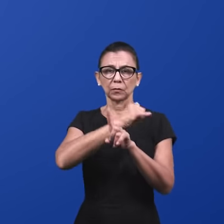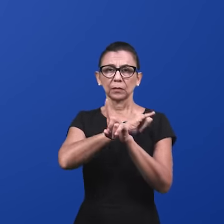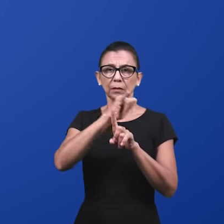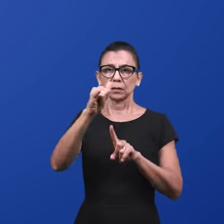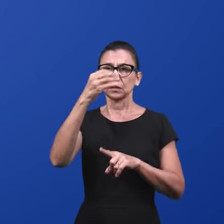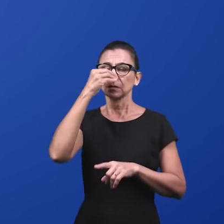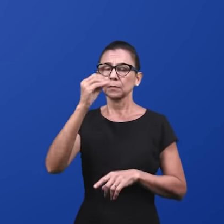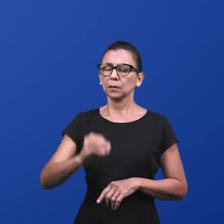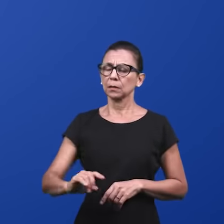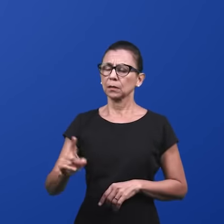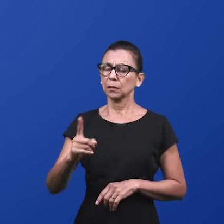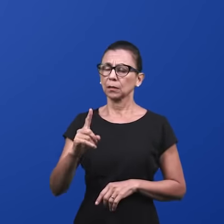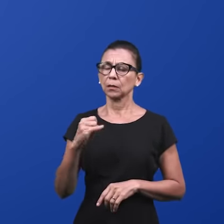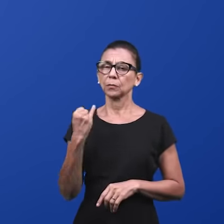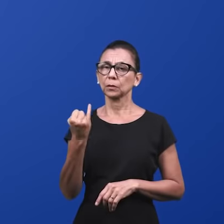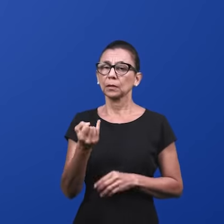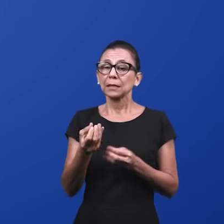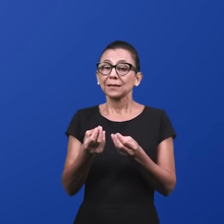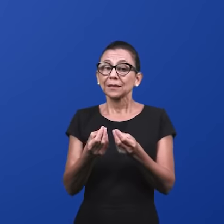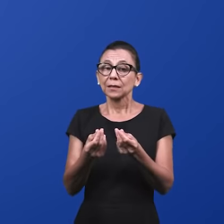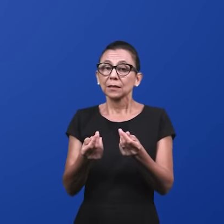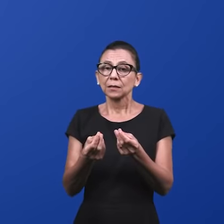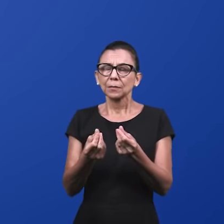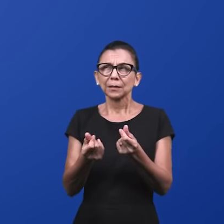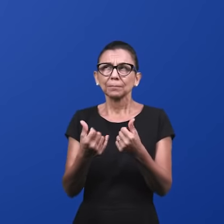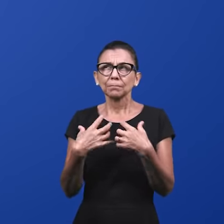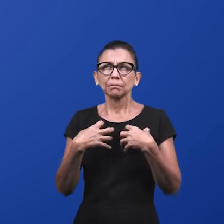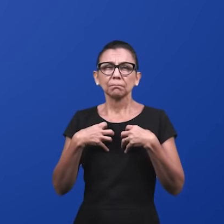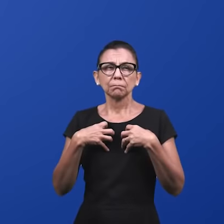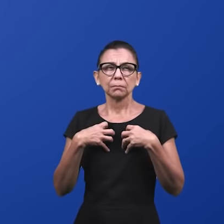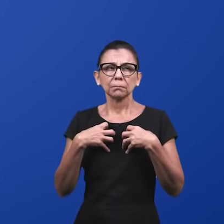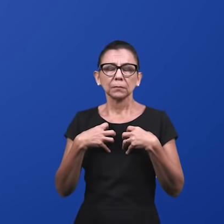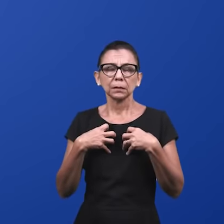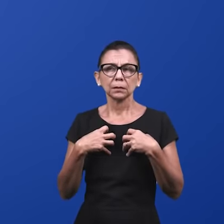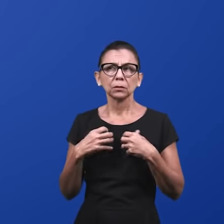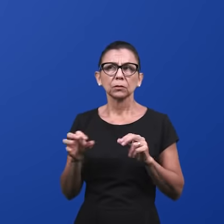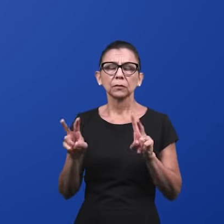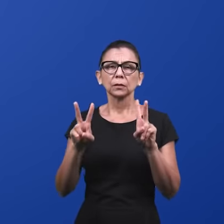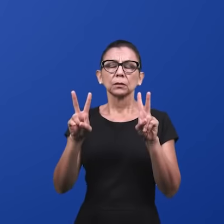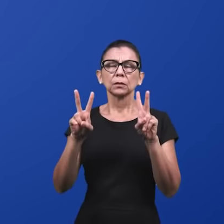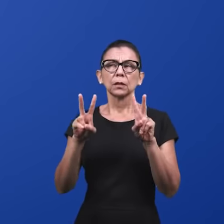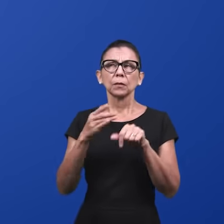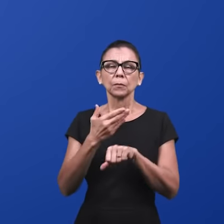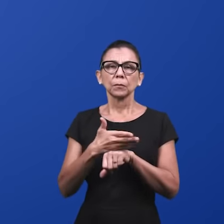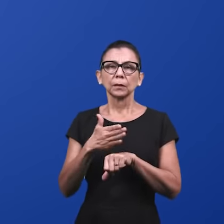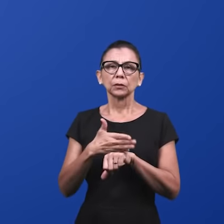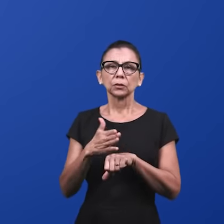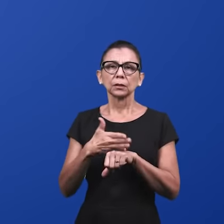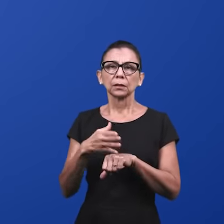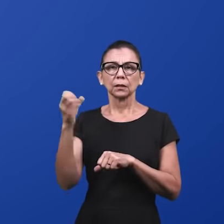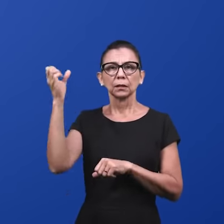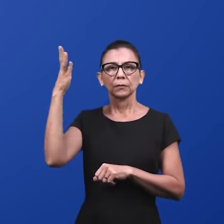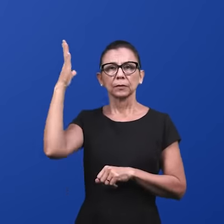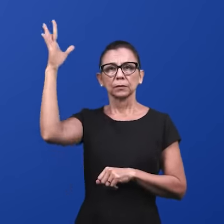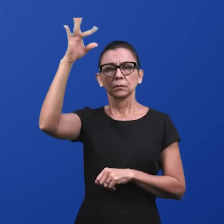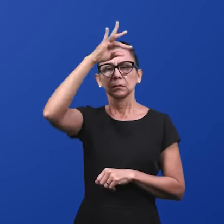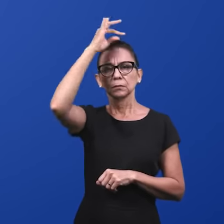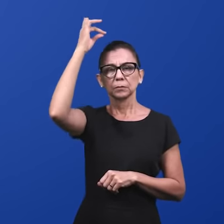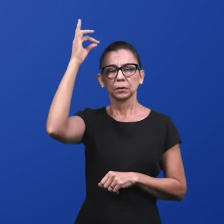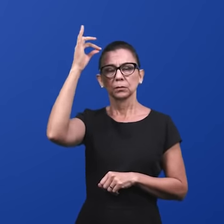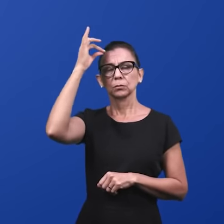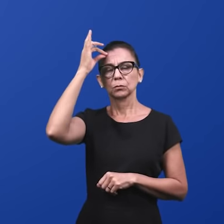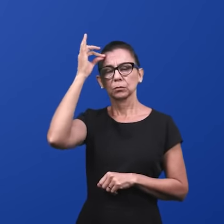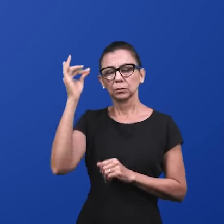É importante sensibilidade para ouvir, valorizar e praticar o que o Espírito Santo tem falado